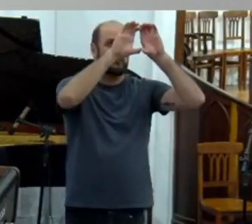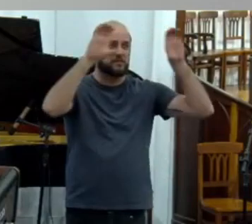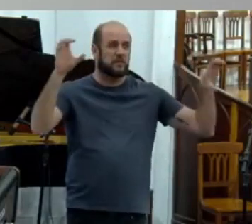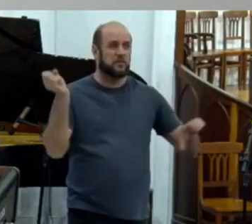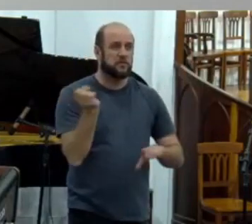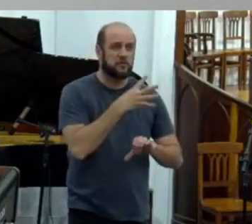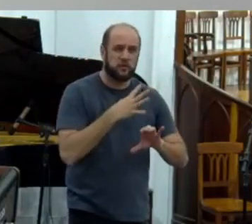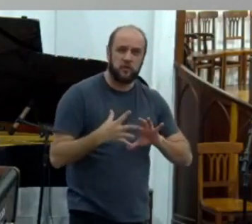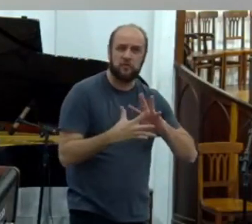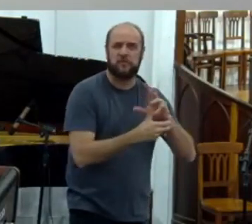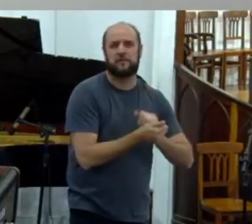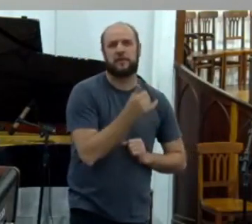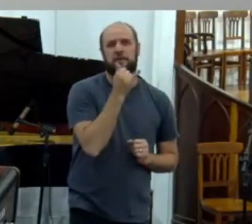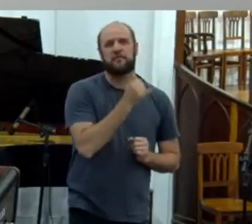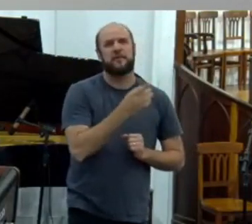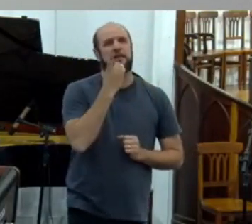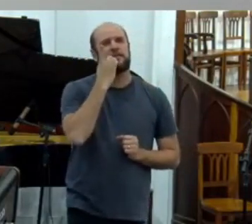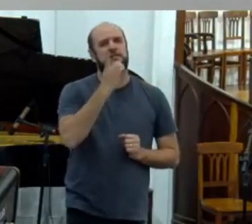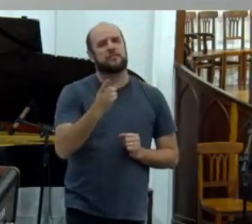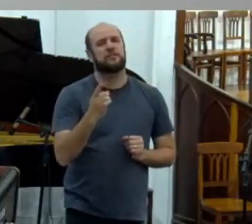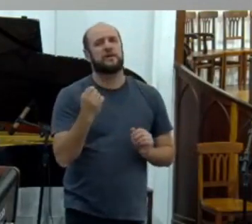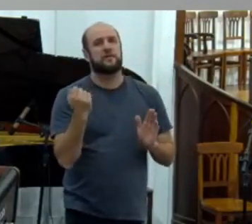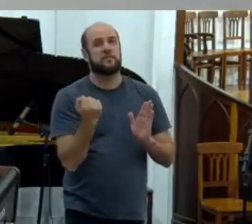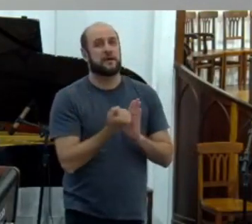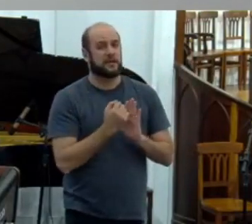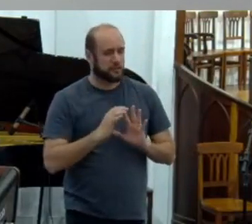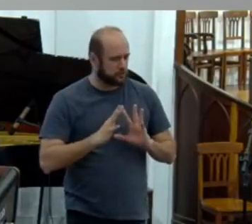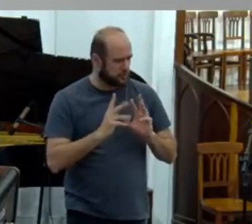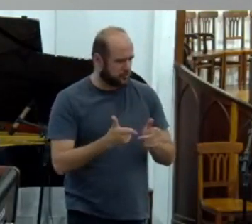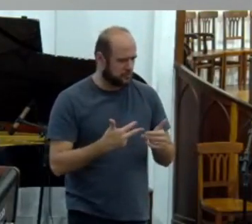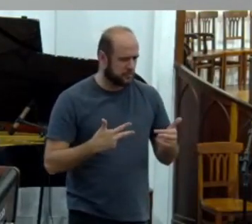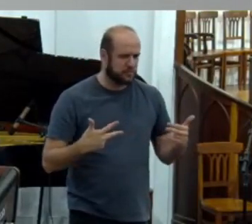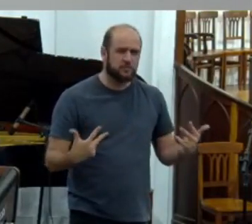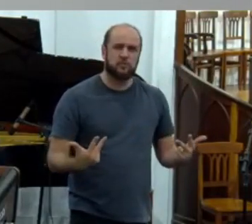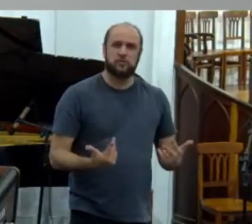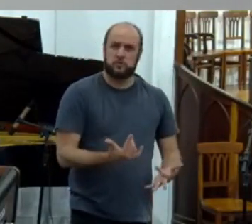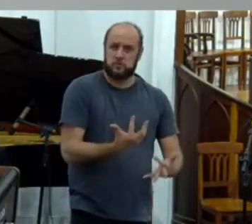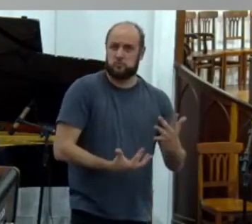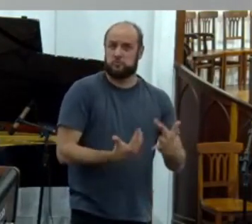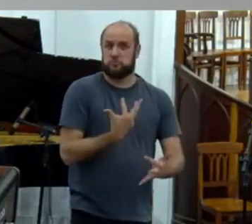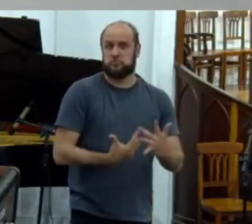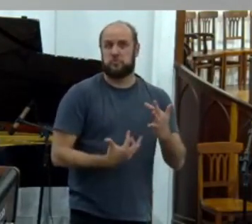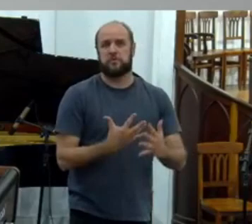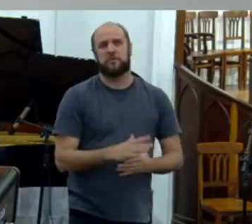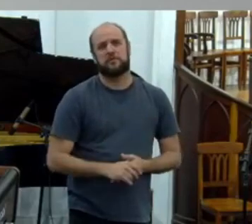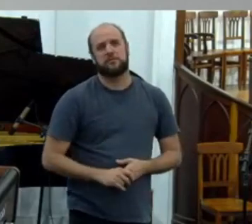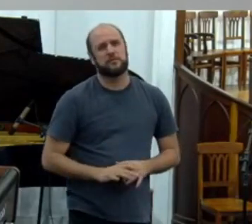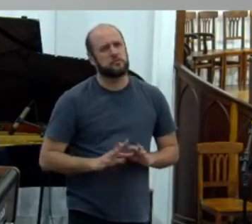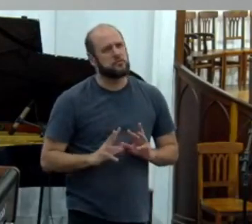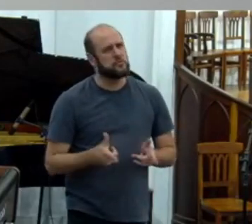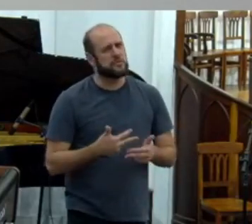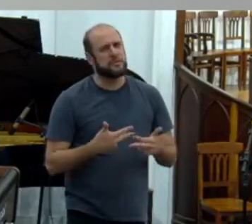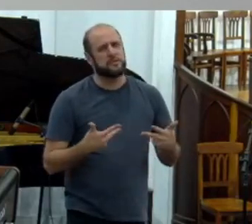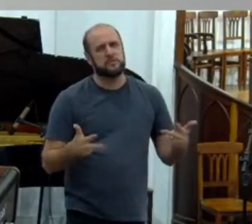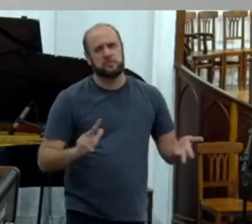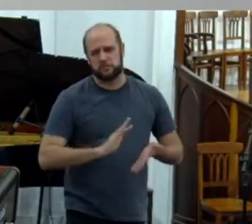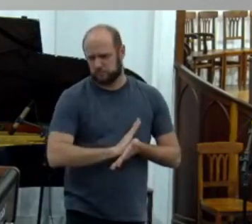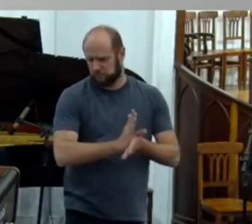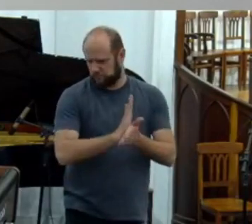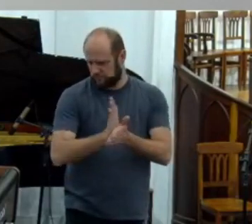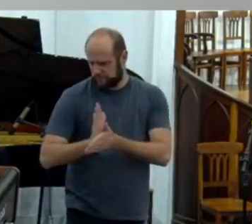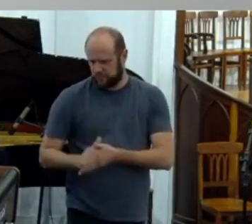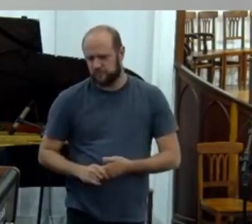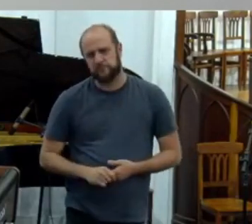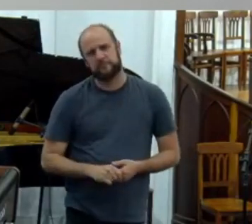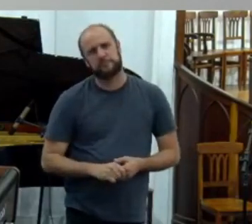é dito que esse dia será marcado por todas as coisas sendo incendiadas, por todas as coisas sendo desfeitas